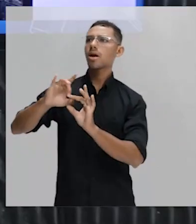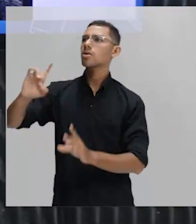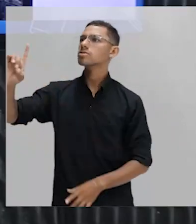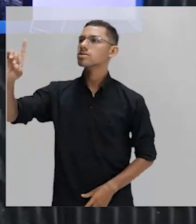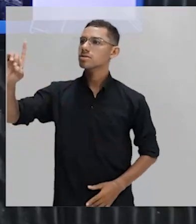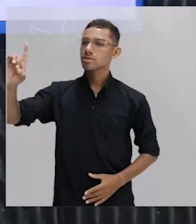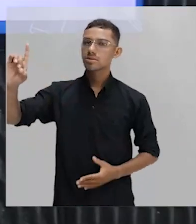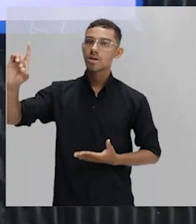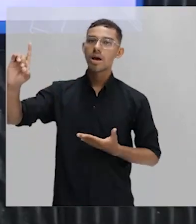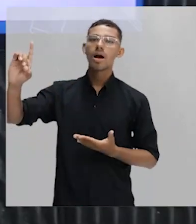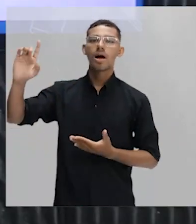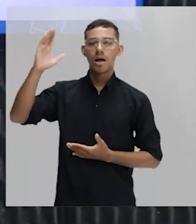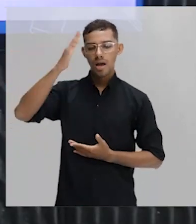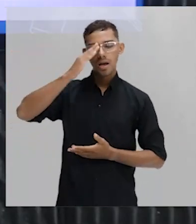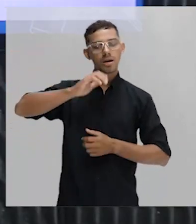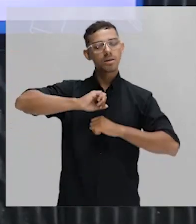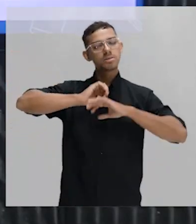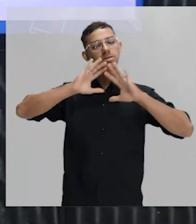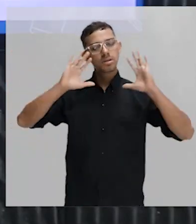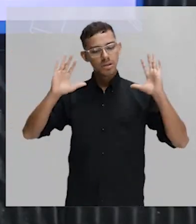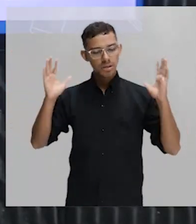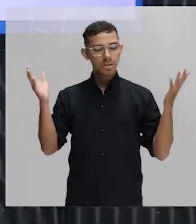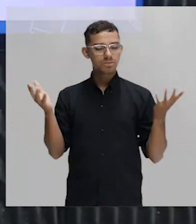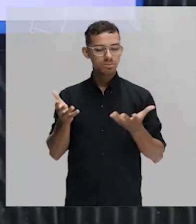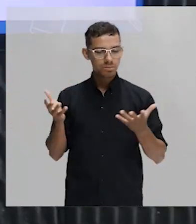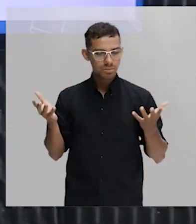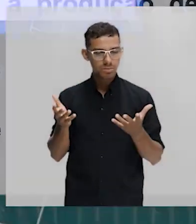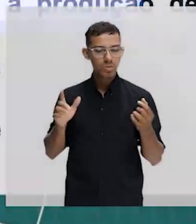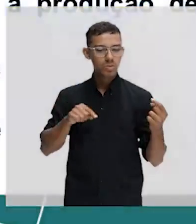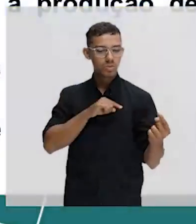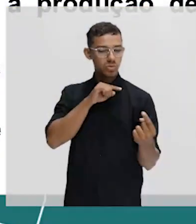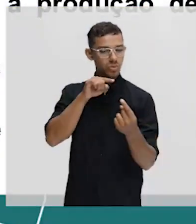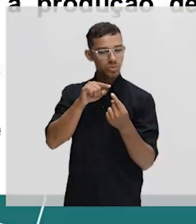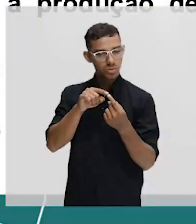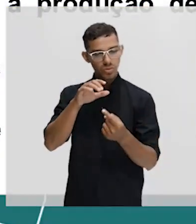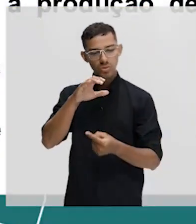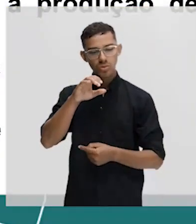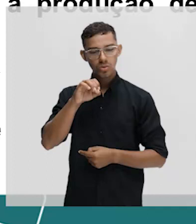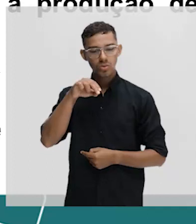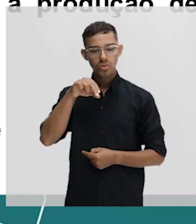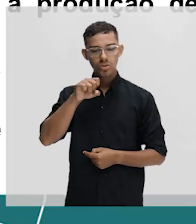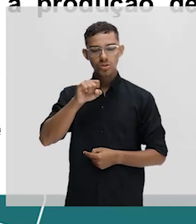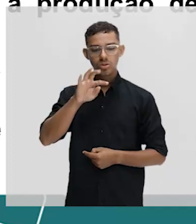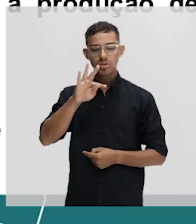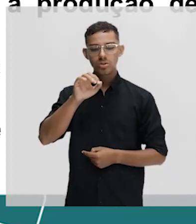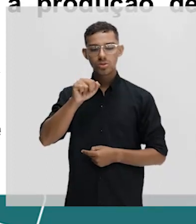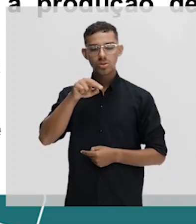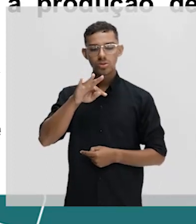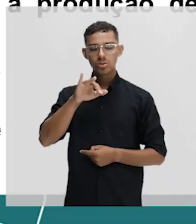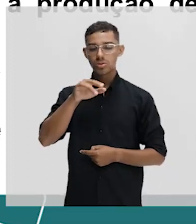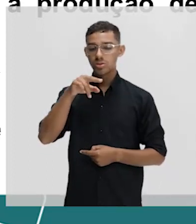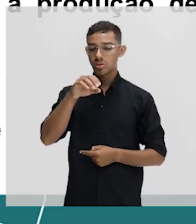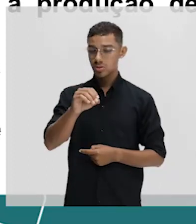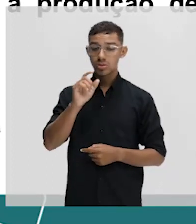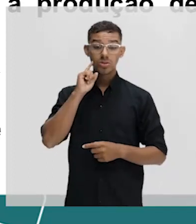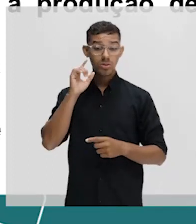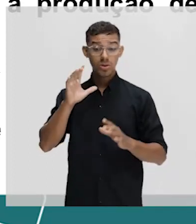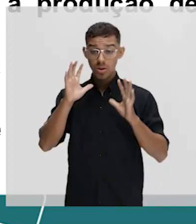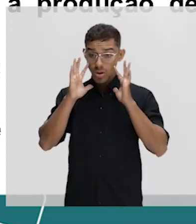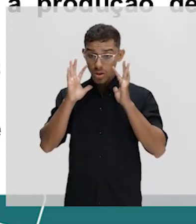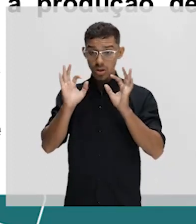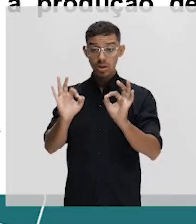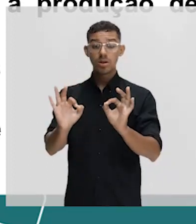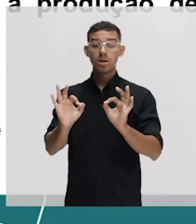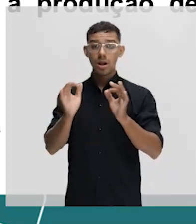agora eu entendi. Então o objetivo de Constantino, de outros imperadores, era chamar a atenção através